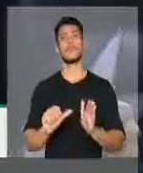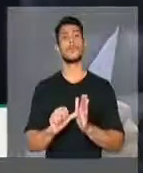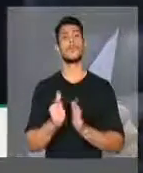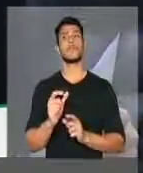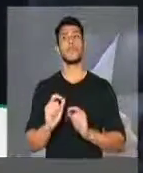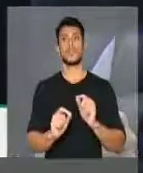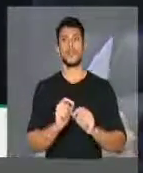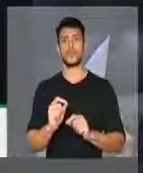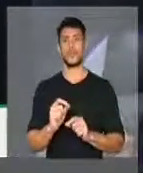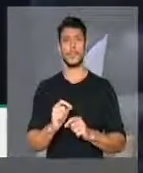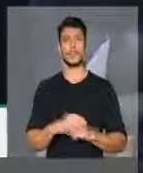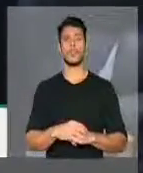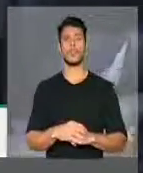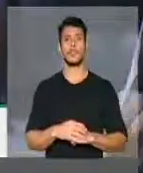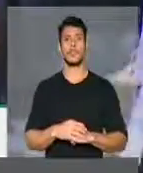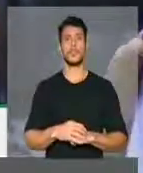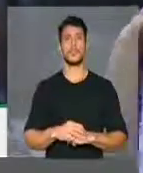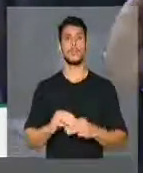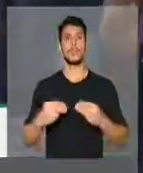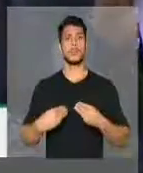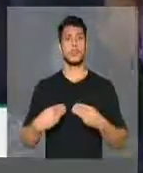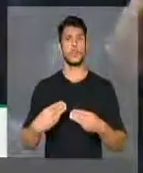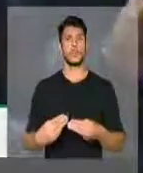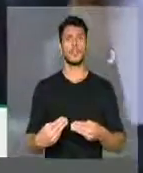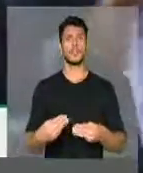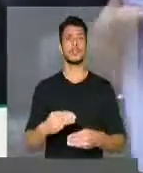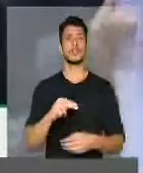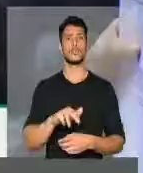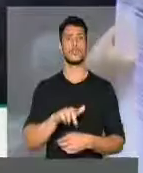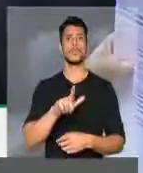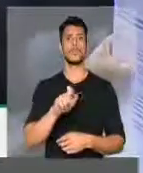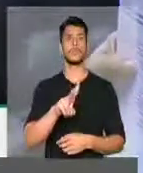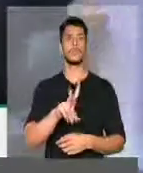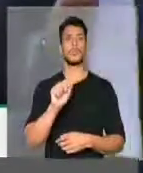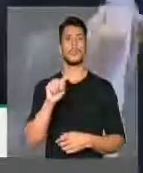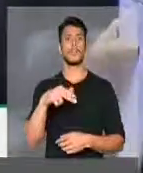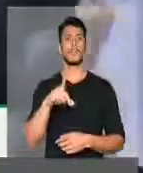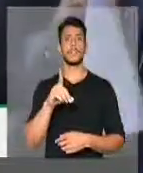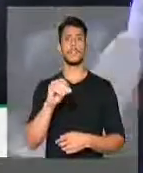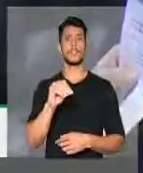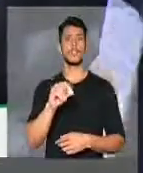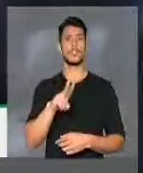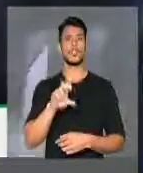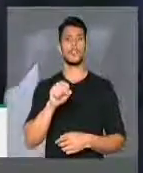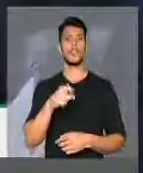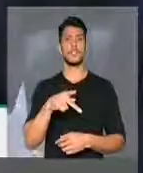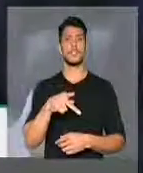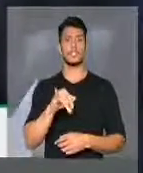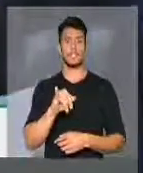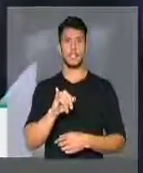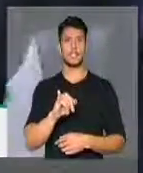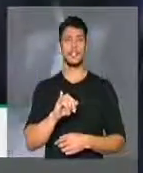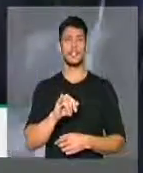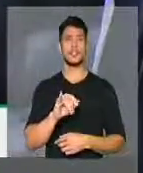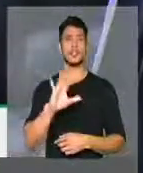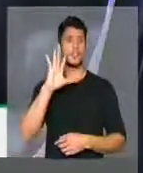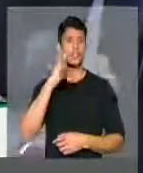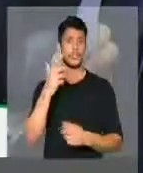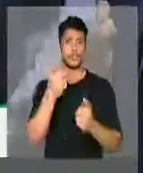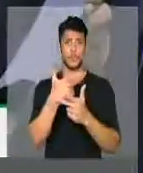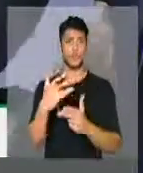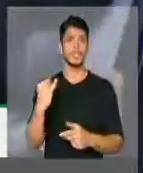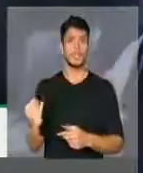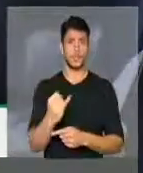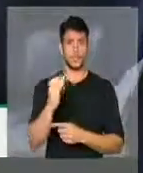O ministro Lewandowski tomou uma decisão muito importante, que é fruto da luta do povo, da luta